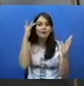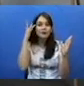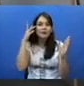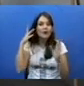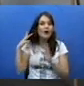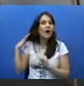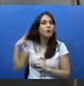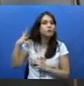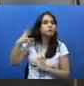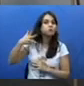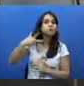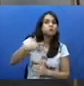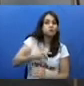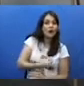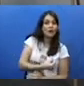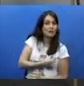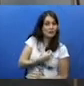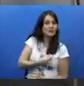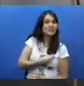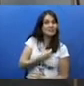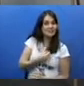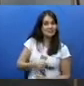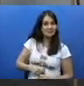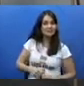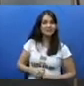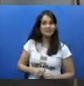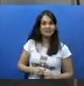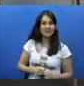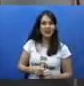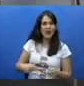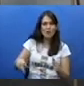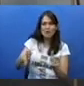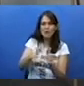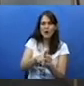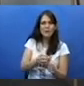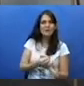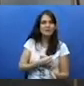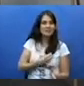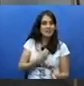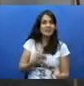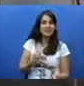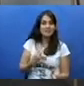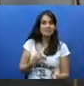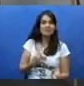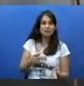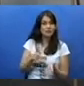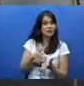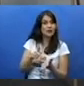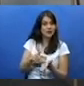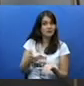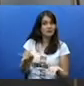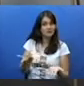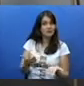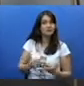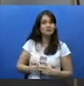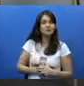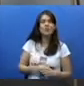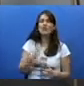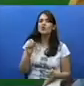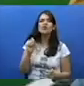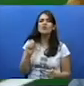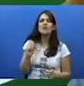de fatos vividos por ela. Então, foi um fato vivido pela personagem, a garotinha, né? E qual